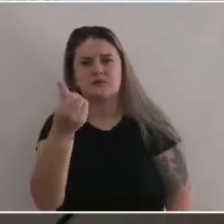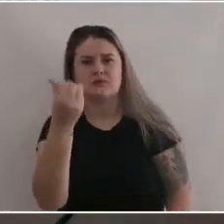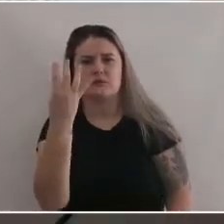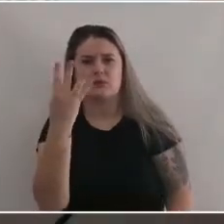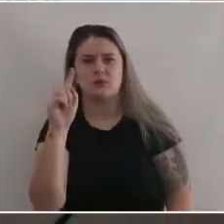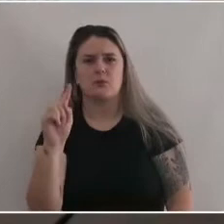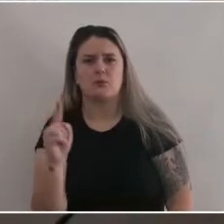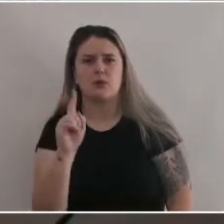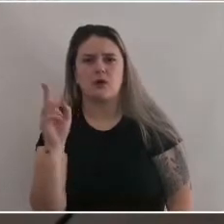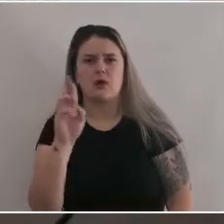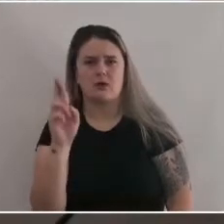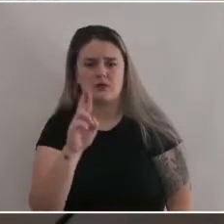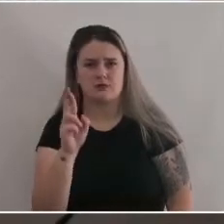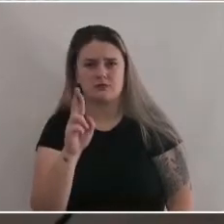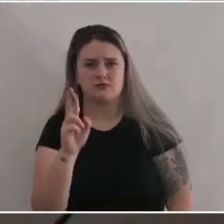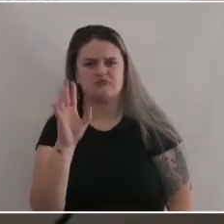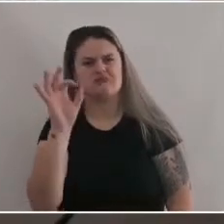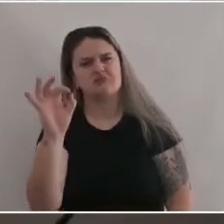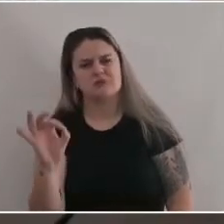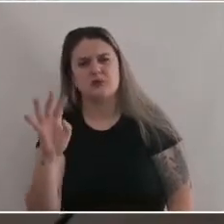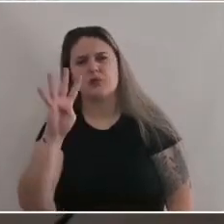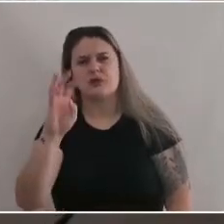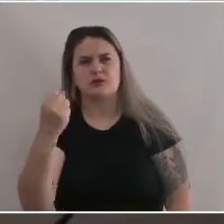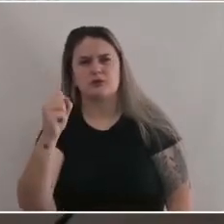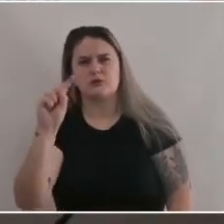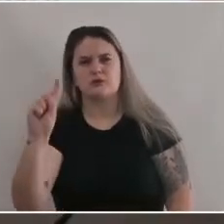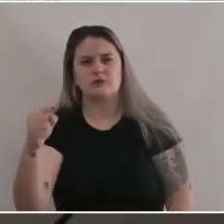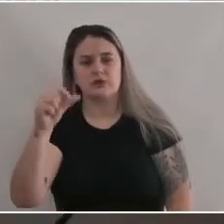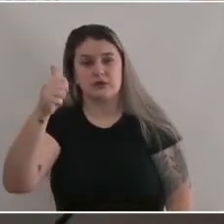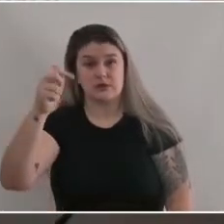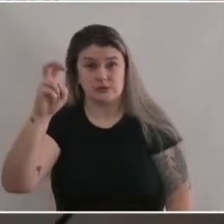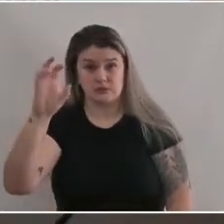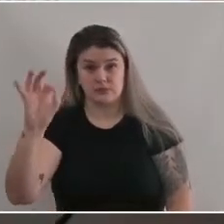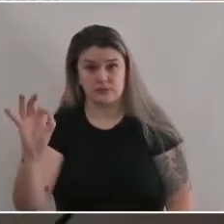2.364.000 reais, correspondendo a 48,15%.